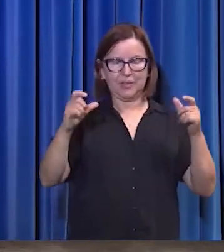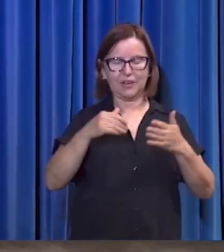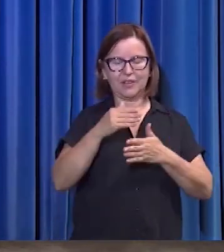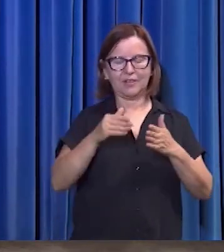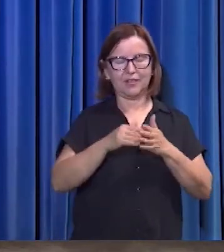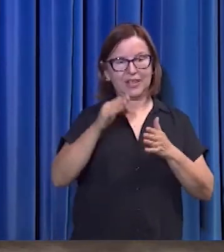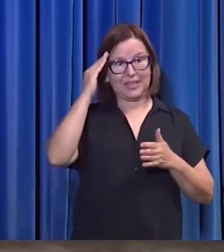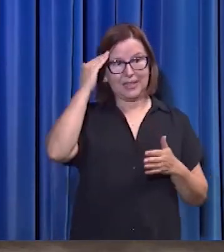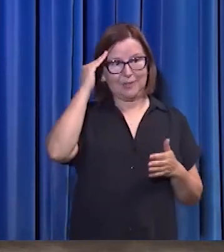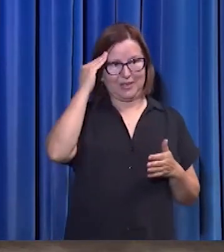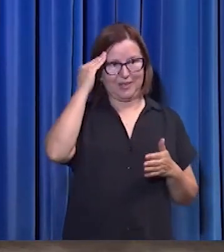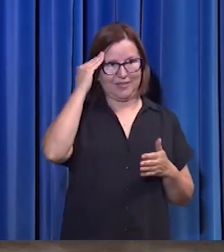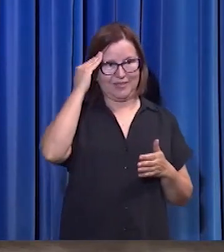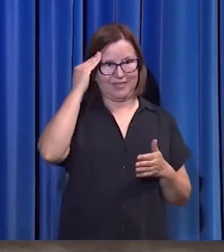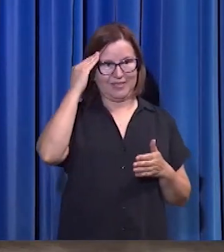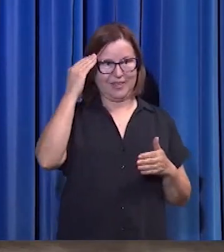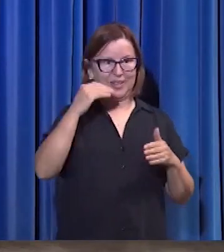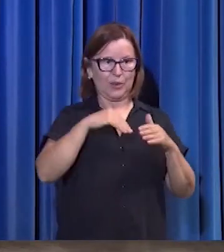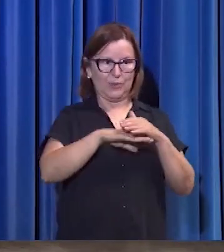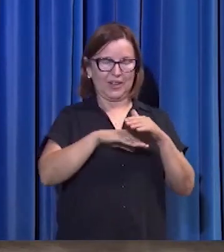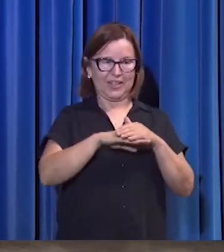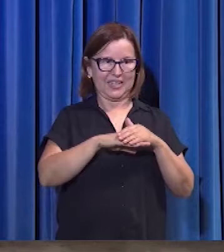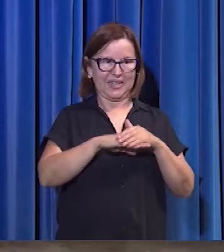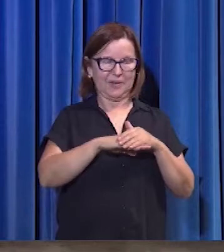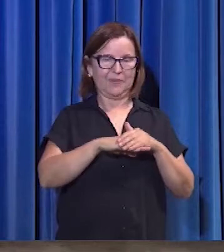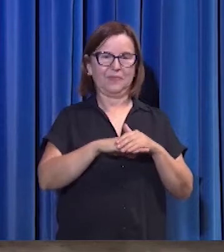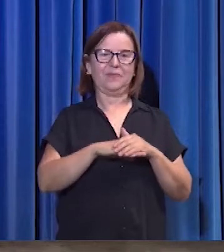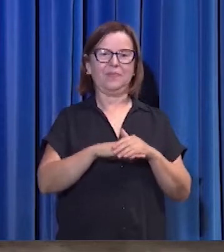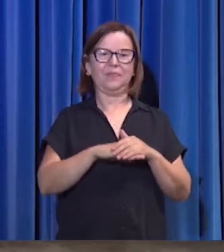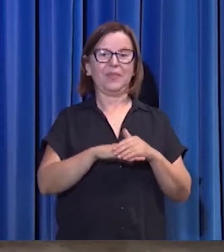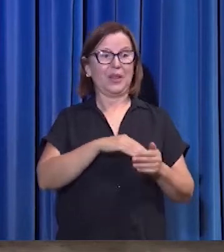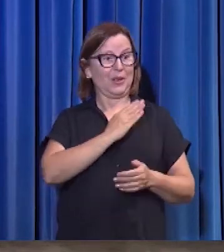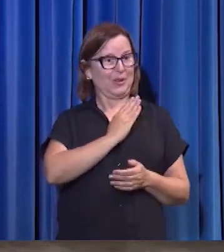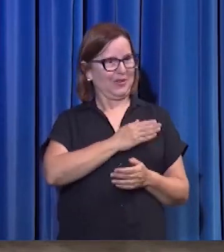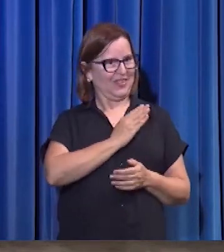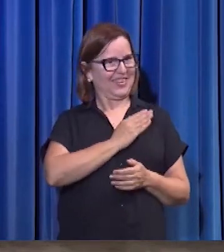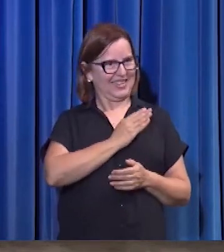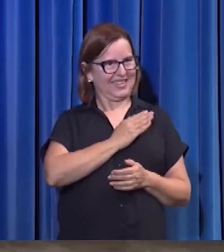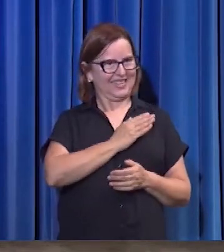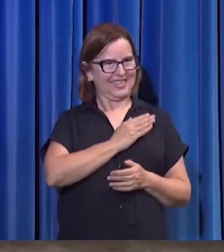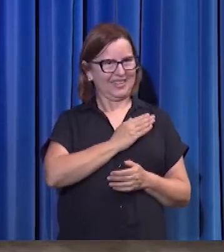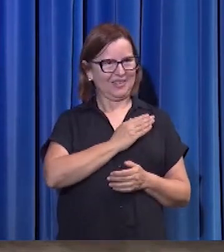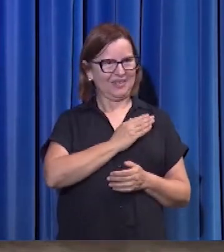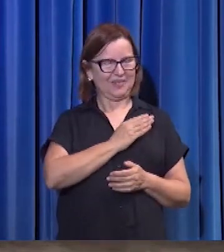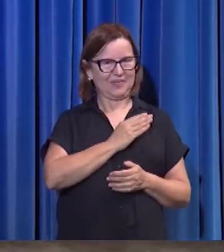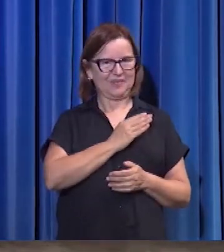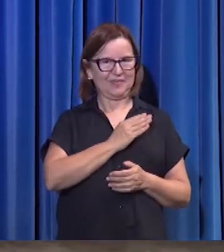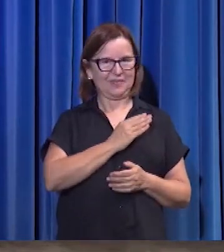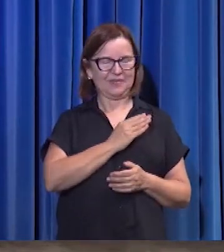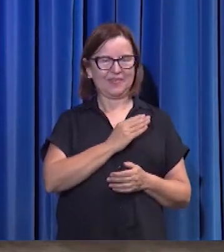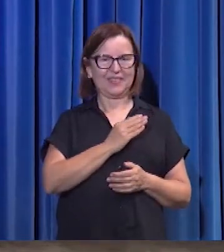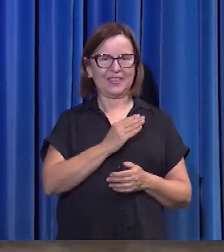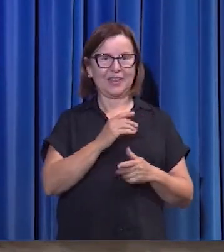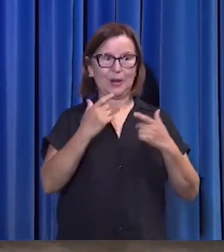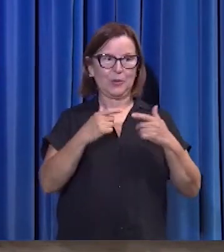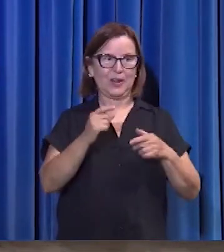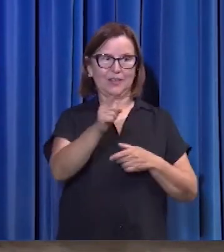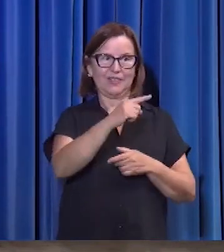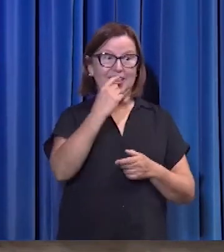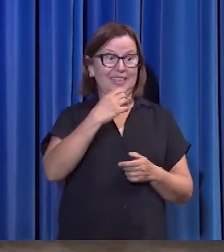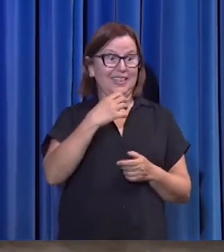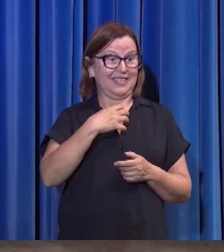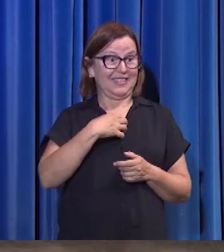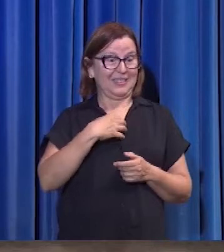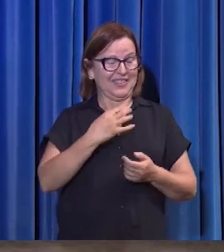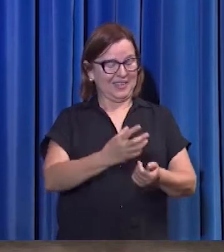entendimento guardará coração, que é o centro dos nossos sentimentos e emoções, e